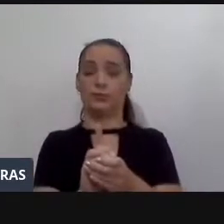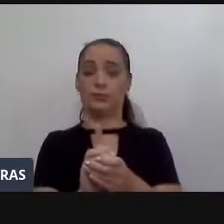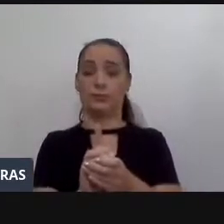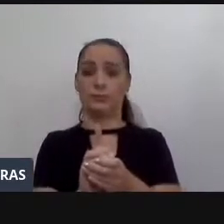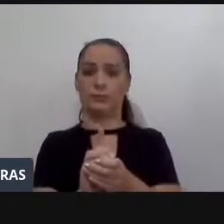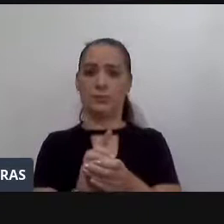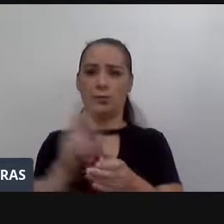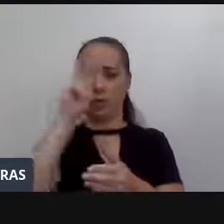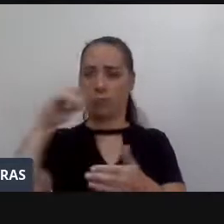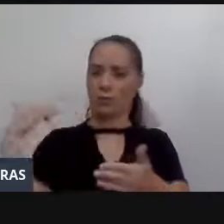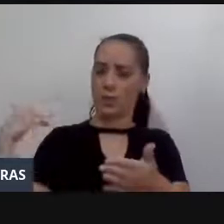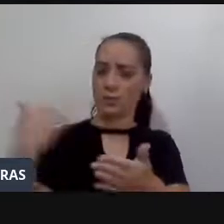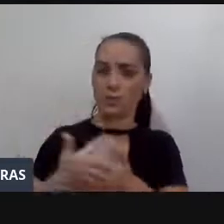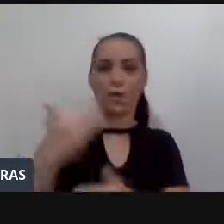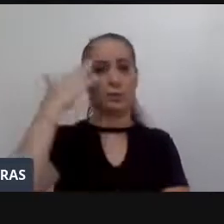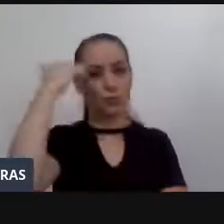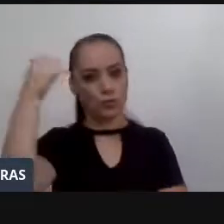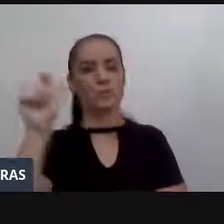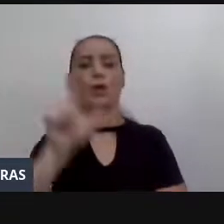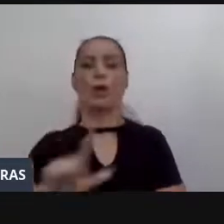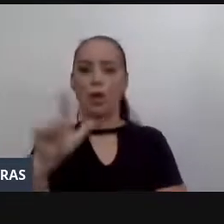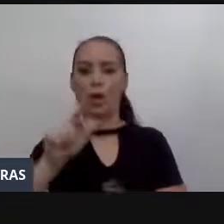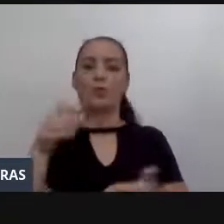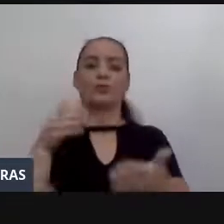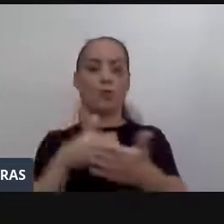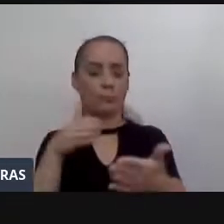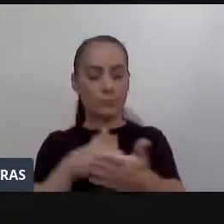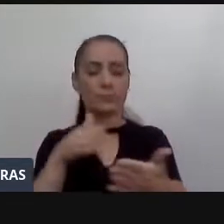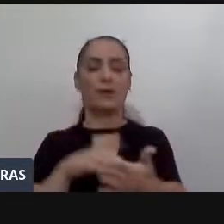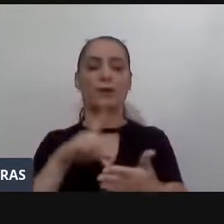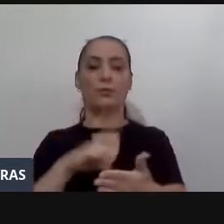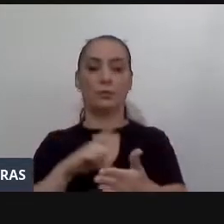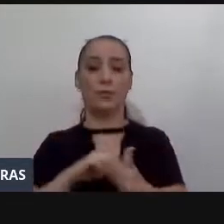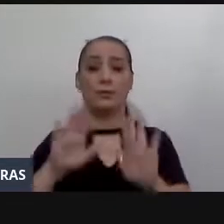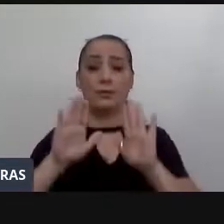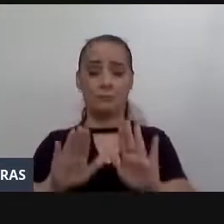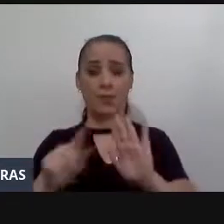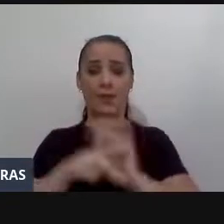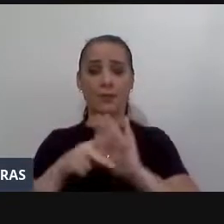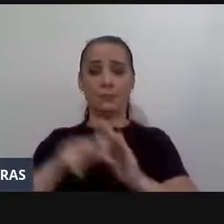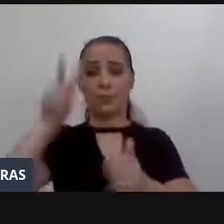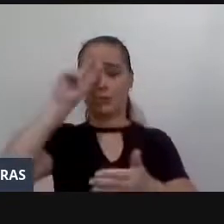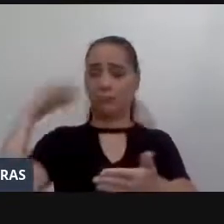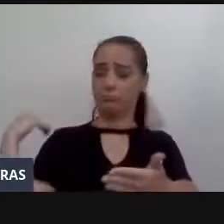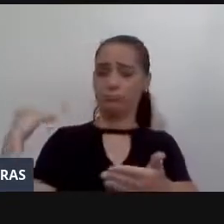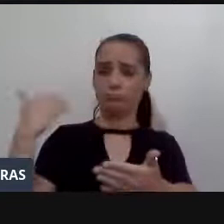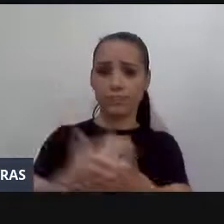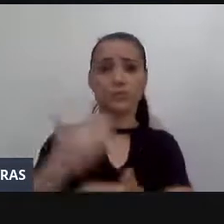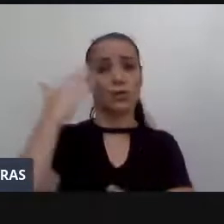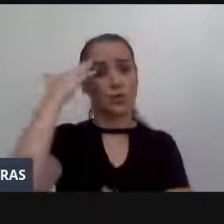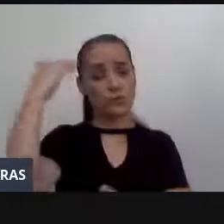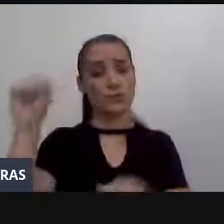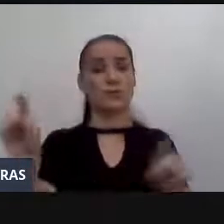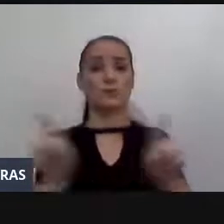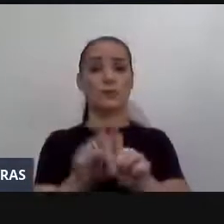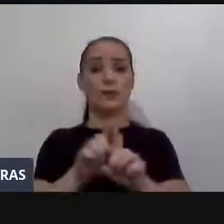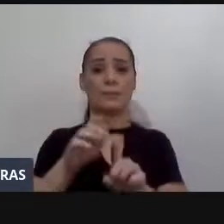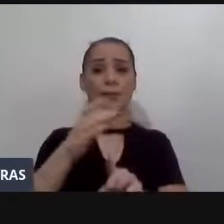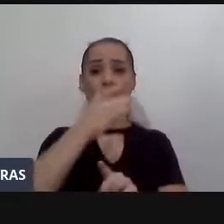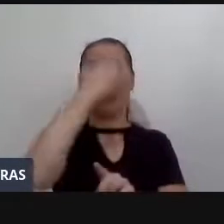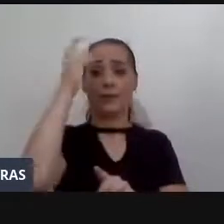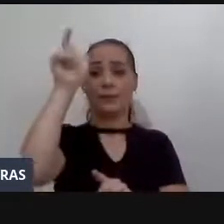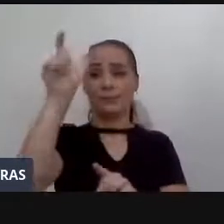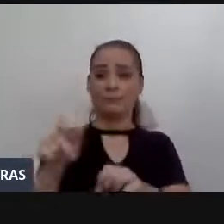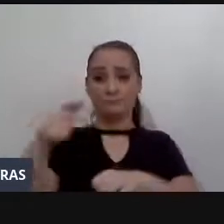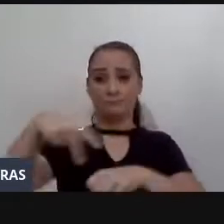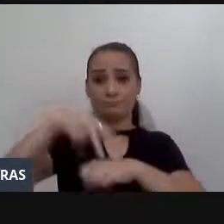claro, com seus obstáculos, né? Mas contemplando essas histórias de sucesso e acho que contemplando também migrantes que estão tentando há